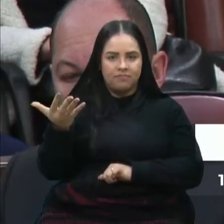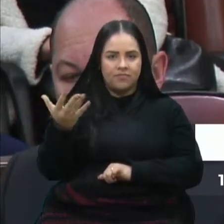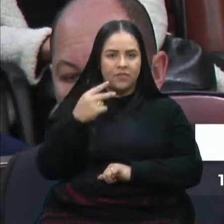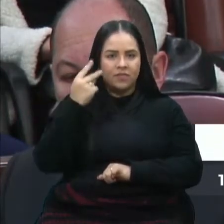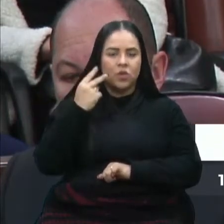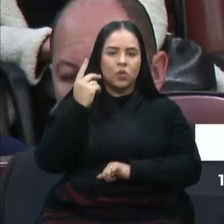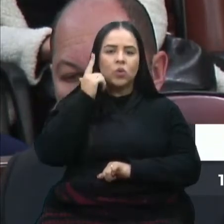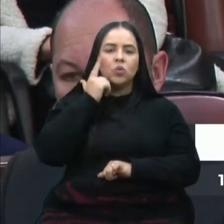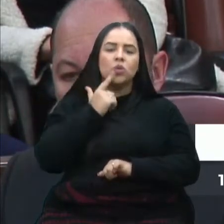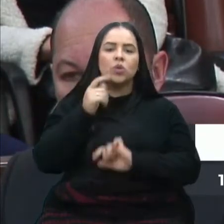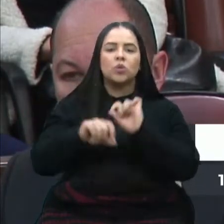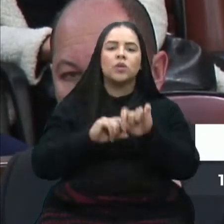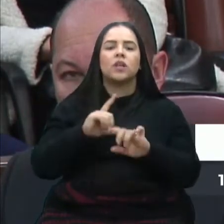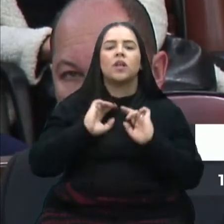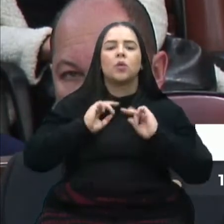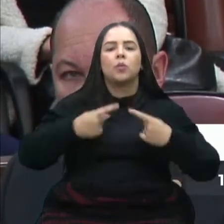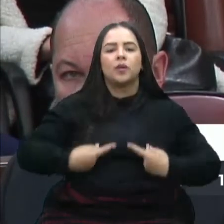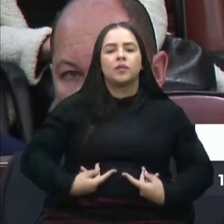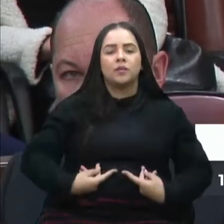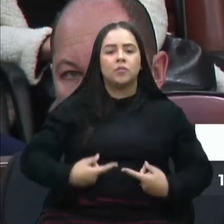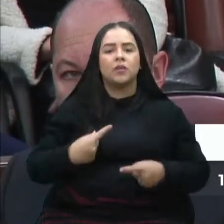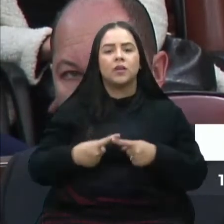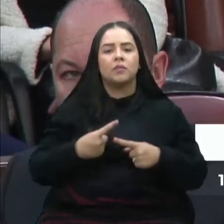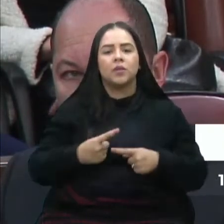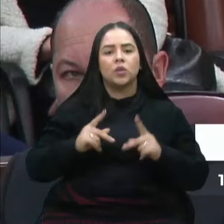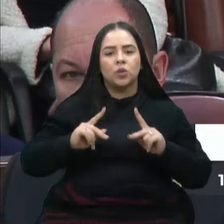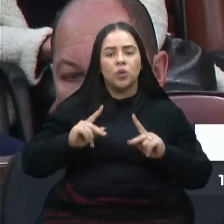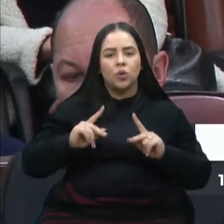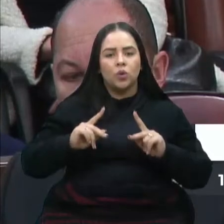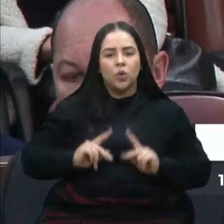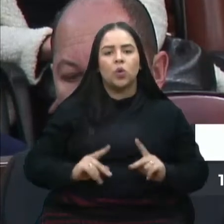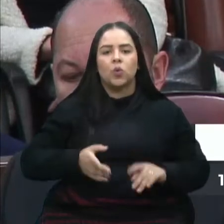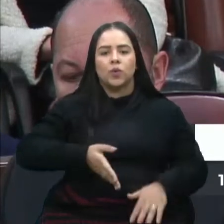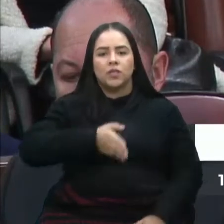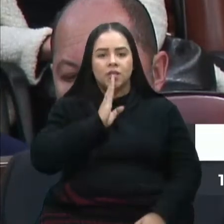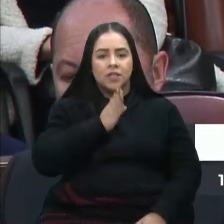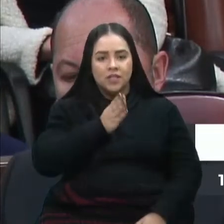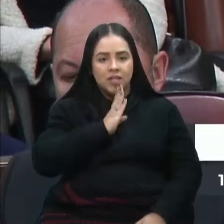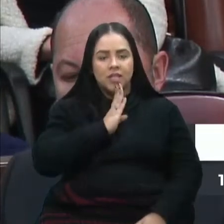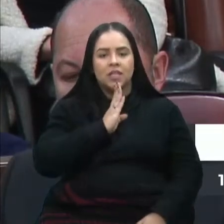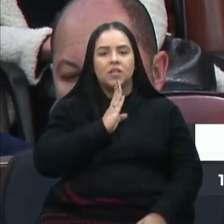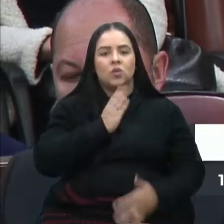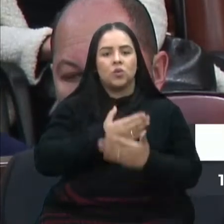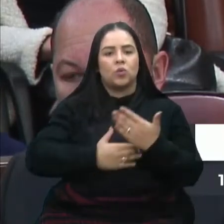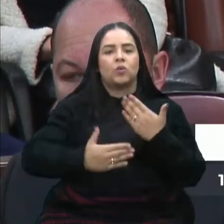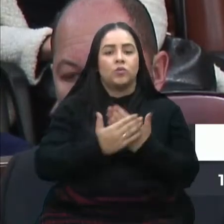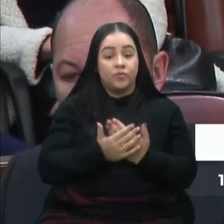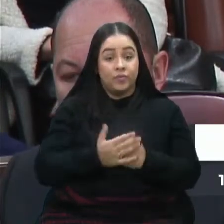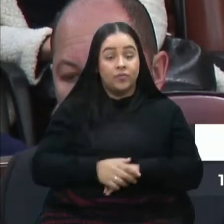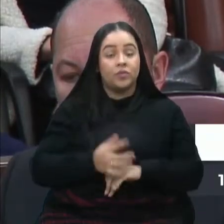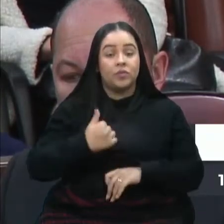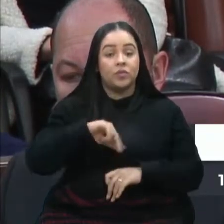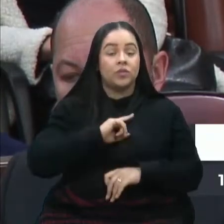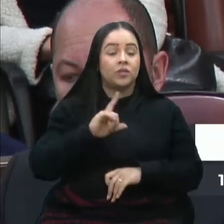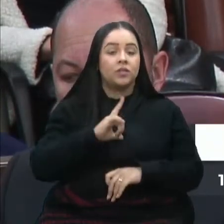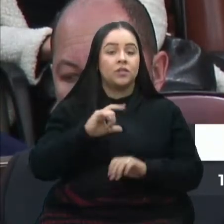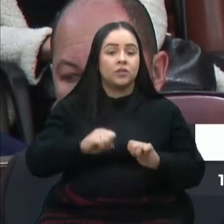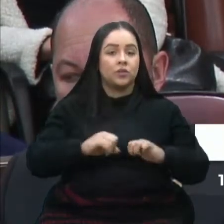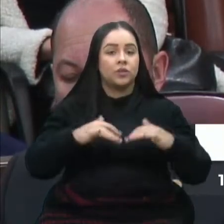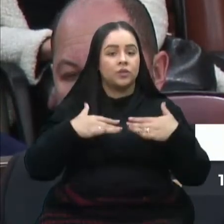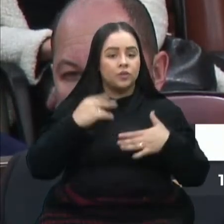Lucas a questão da humanização e as pessoas conhecerem vereadora Rose e essa situação nós temos aquela audiência